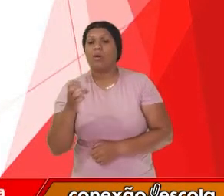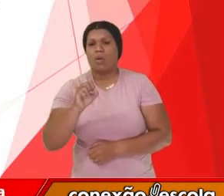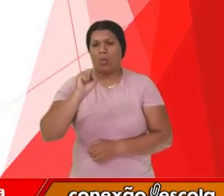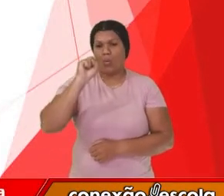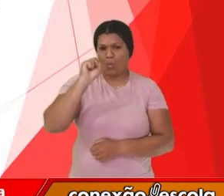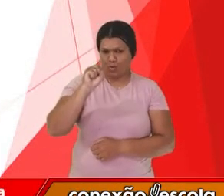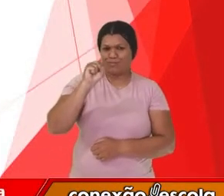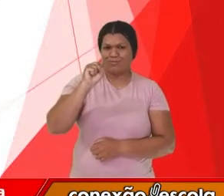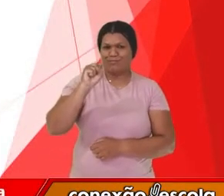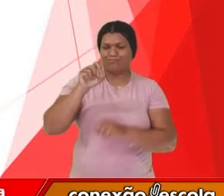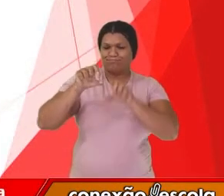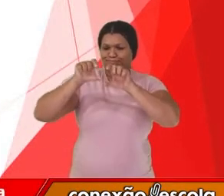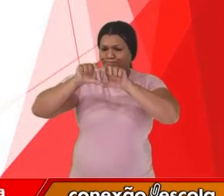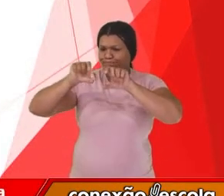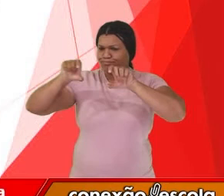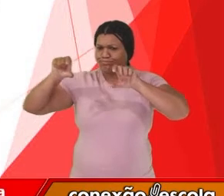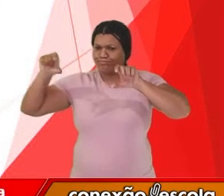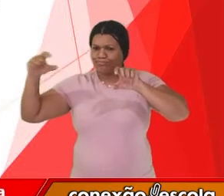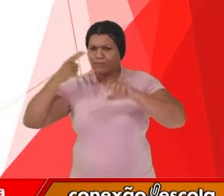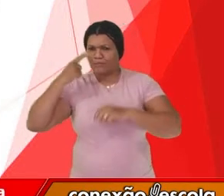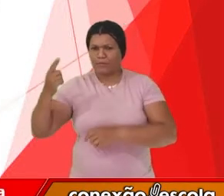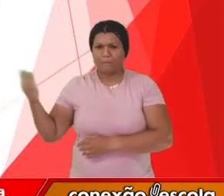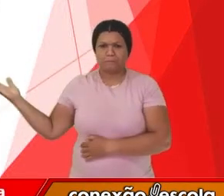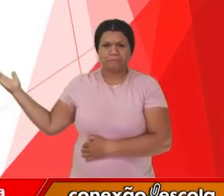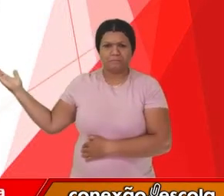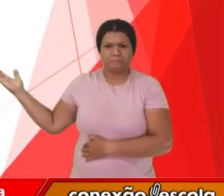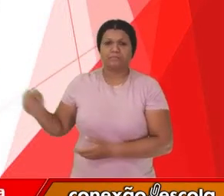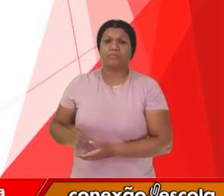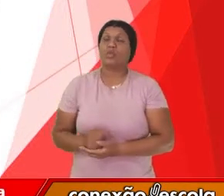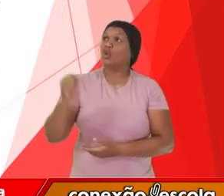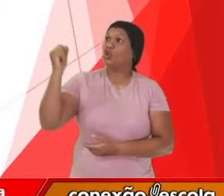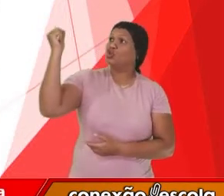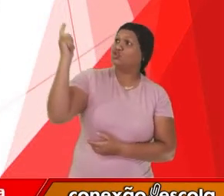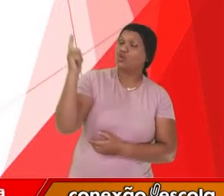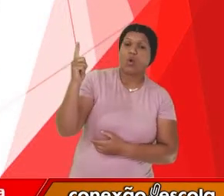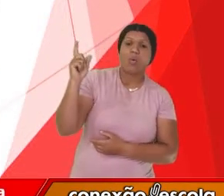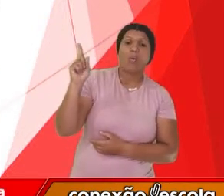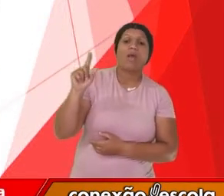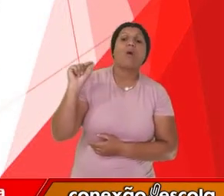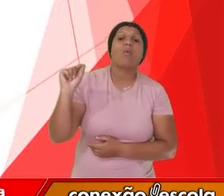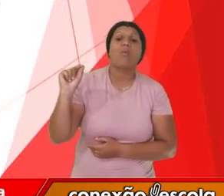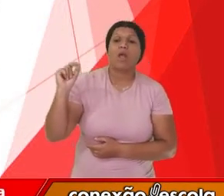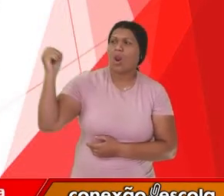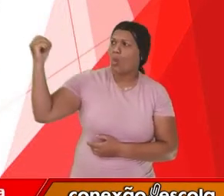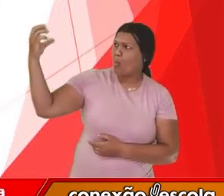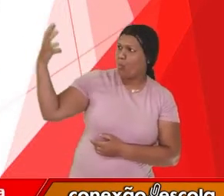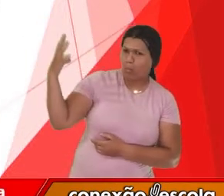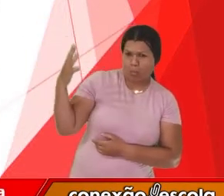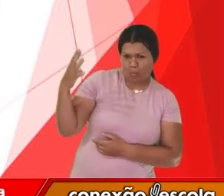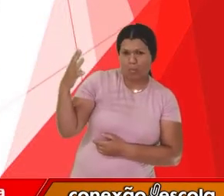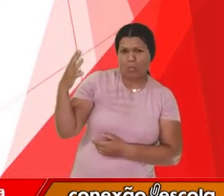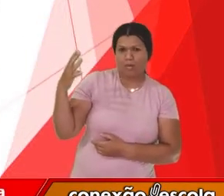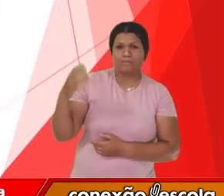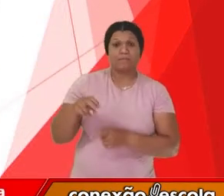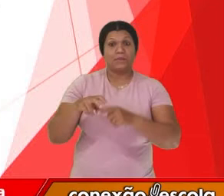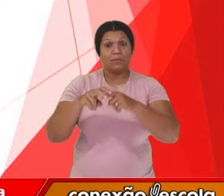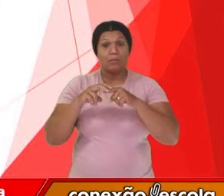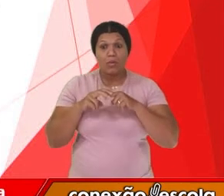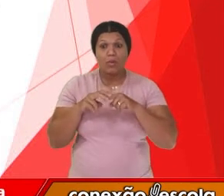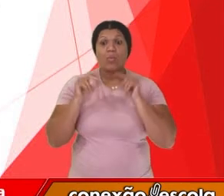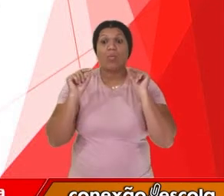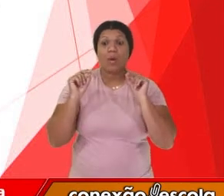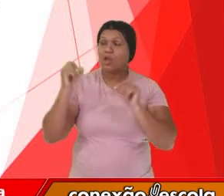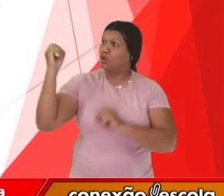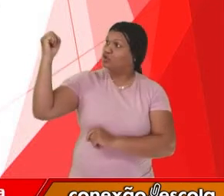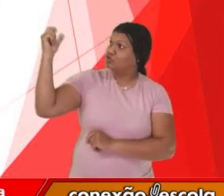O Sol, que fica lá no centro do sistema solar, é um astro luminoso e por isso nós falamos que o Sol é